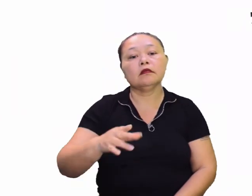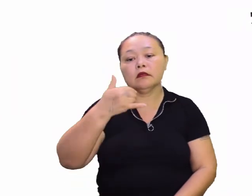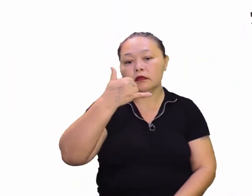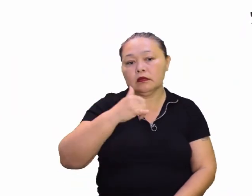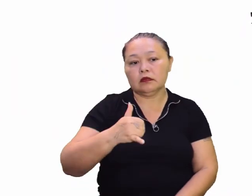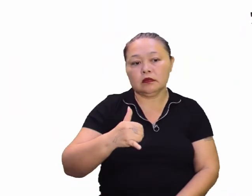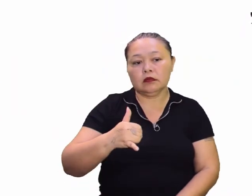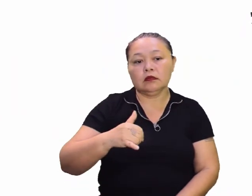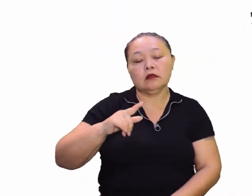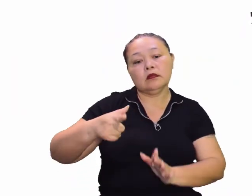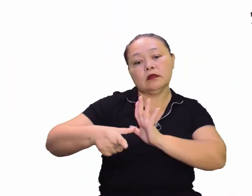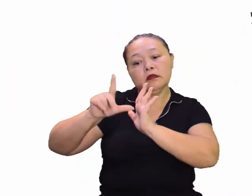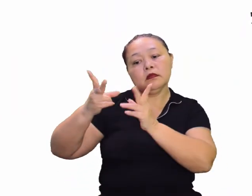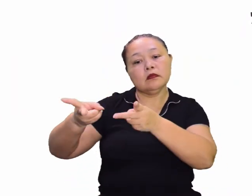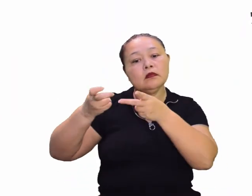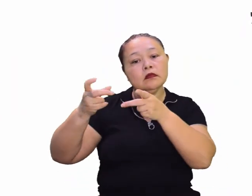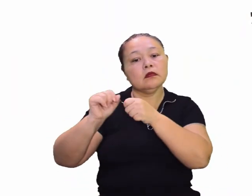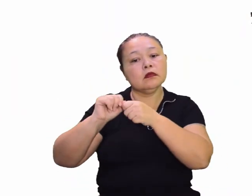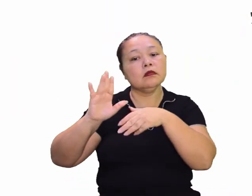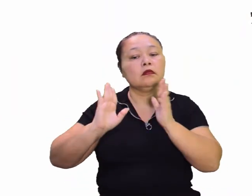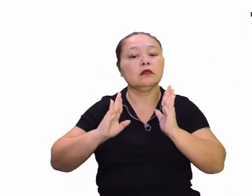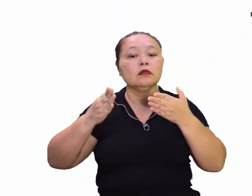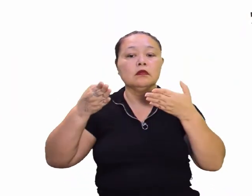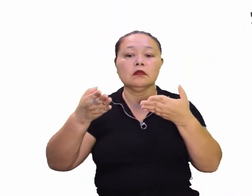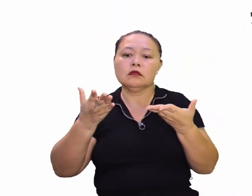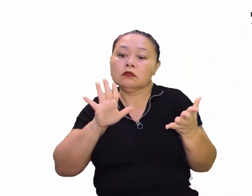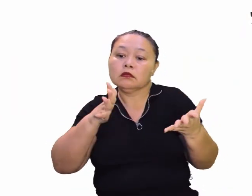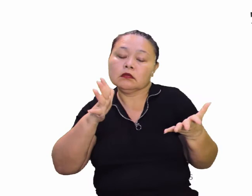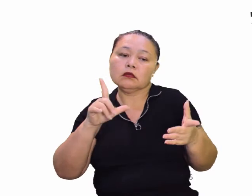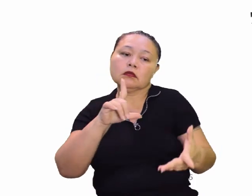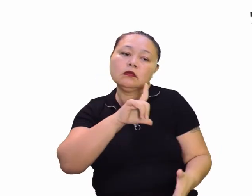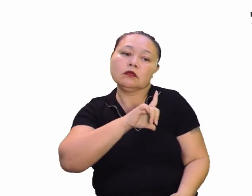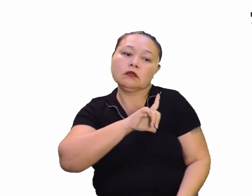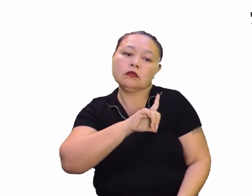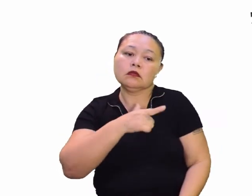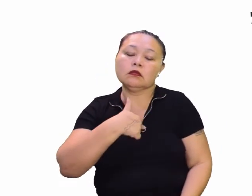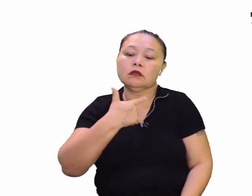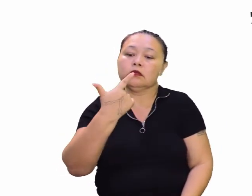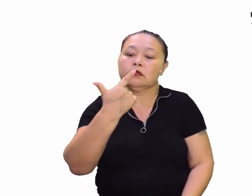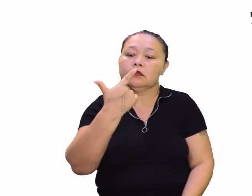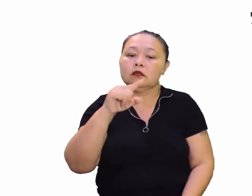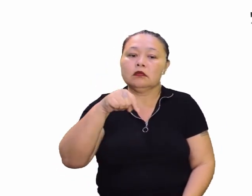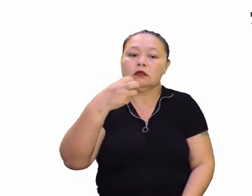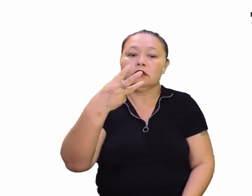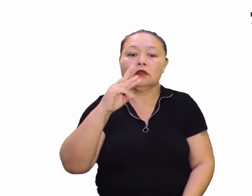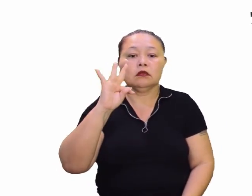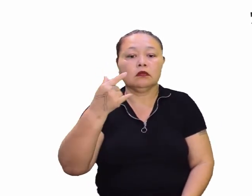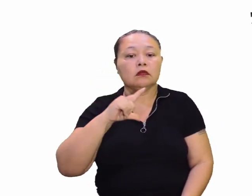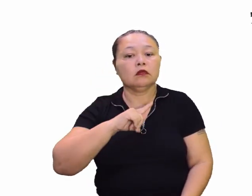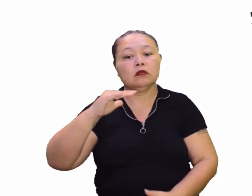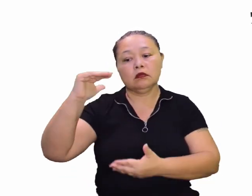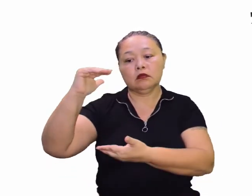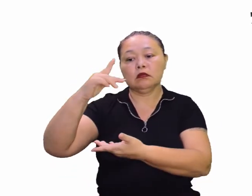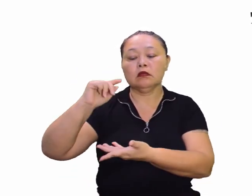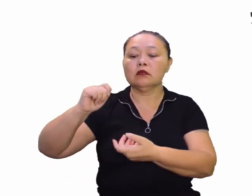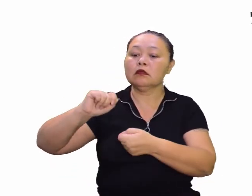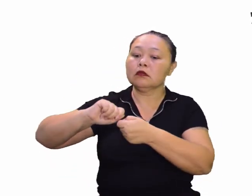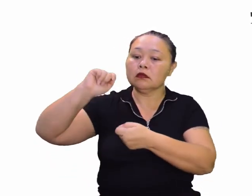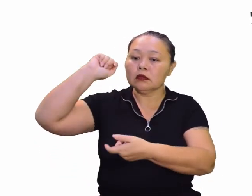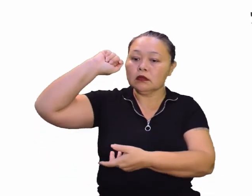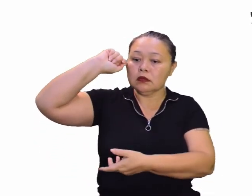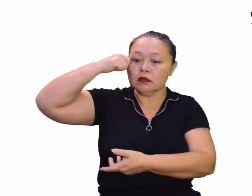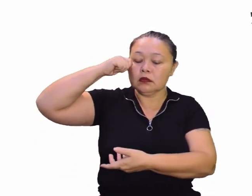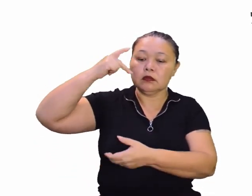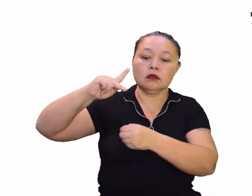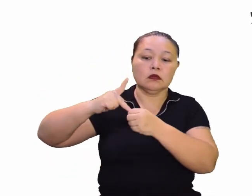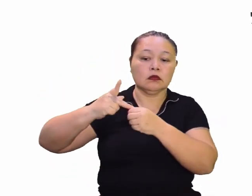demanda energética, antes da sua exploração, estima-se que existiu reserva de 2,3 trilhões de barril de petróleo.